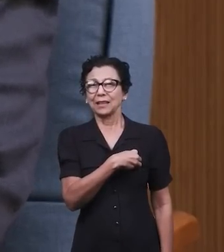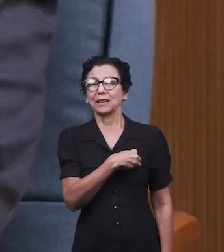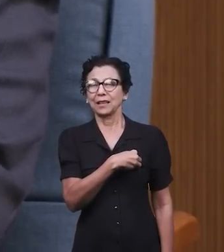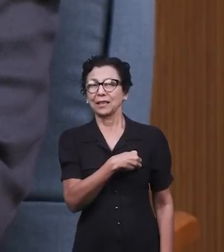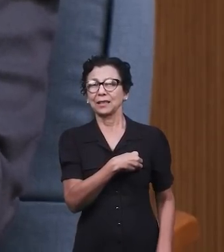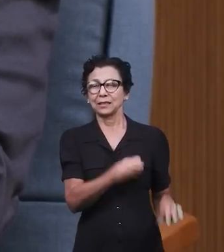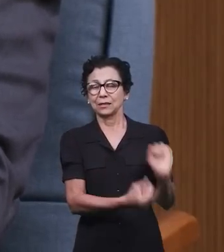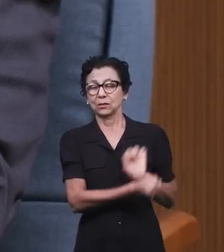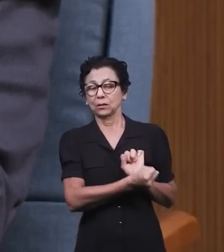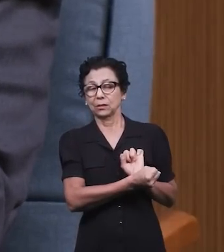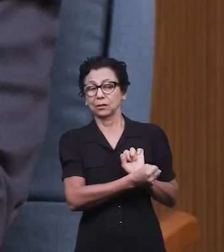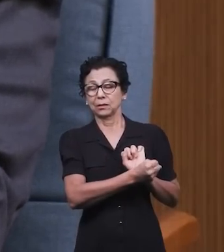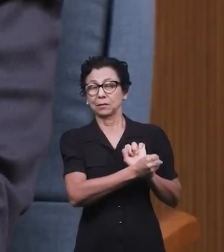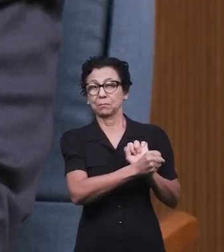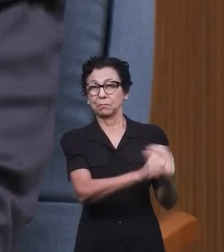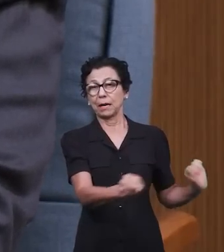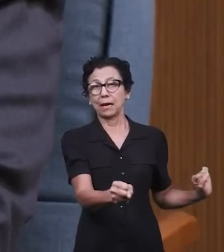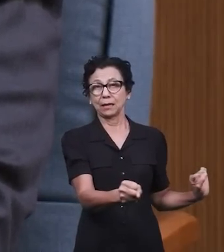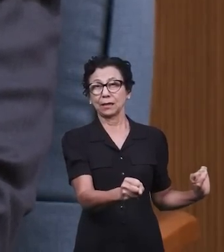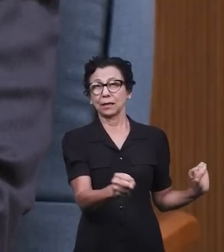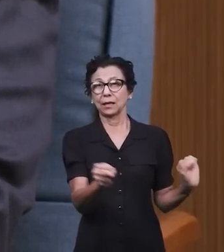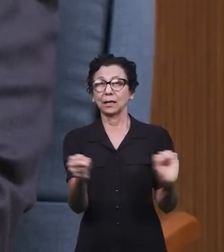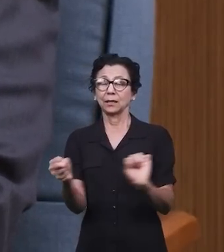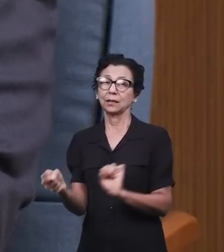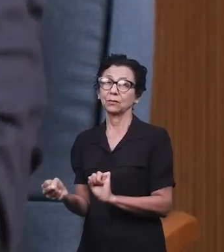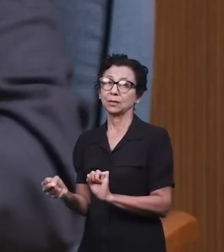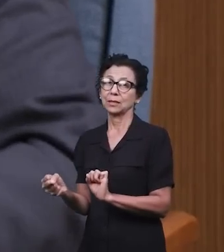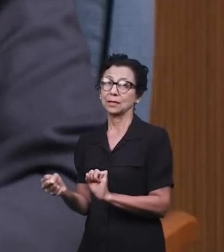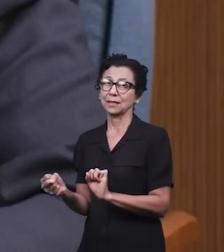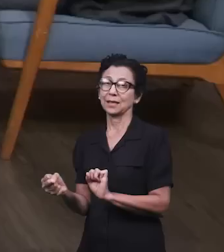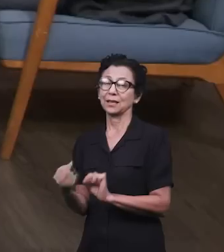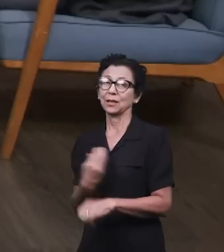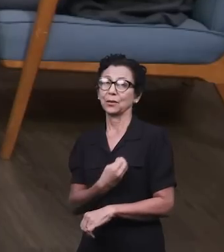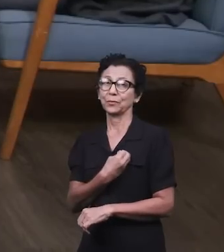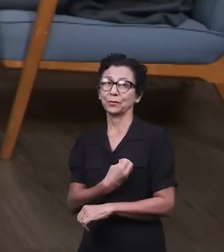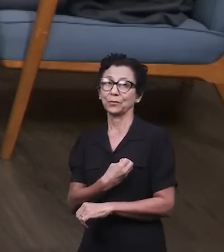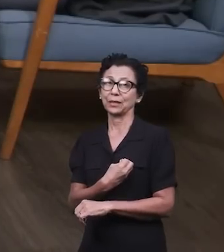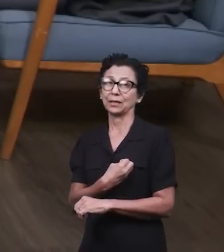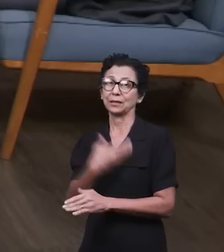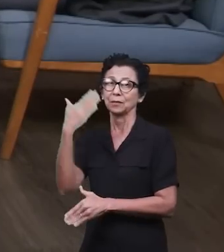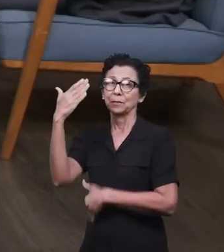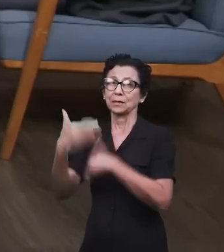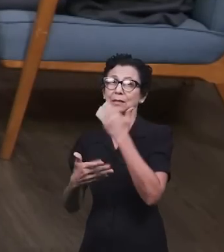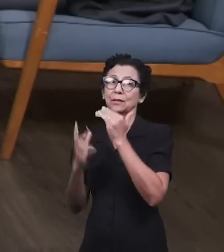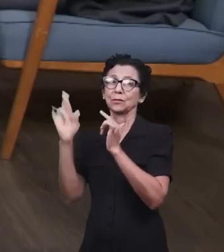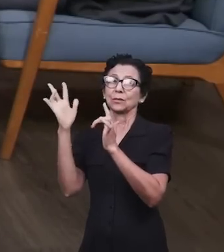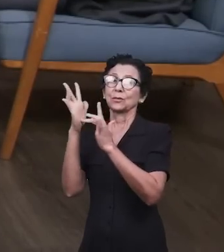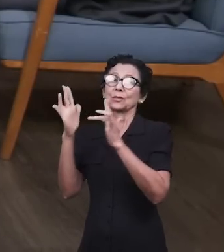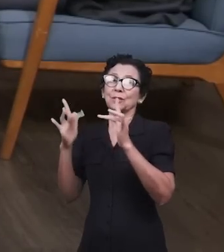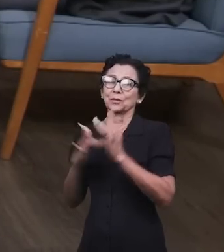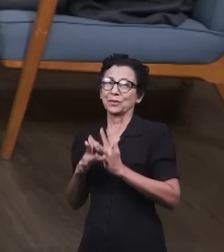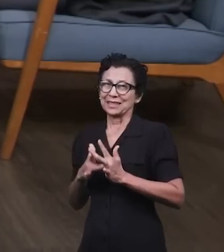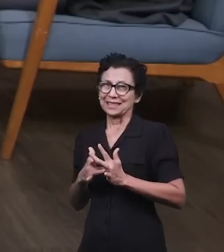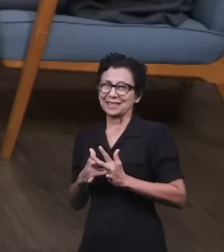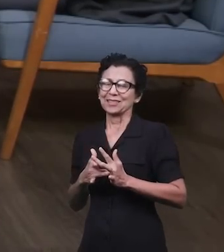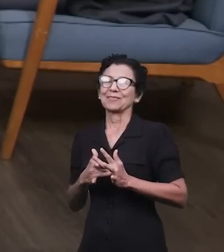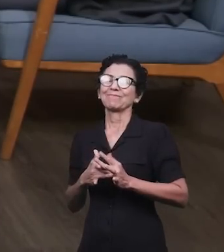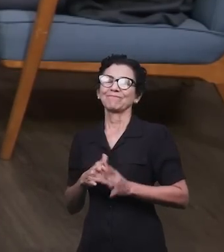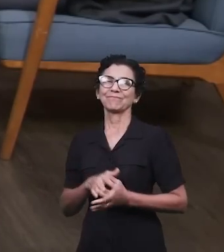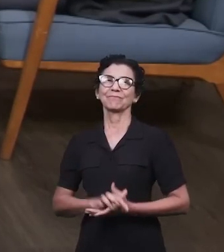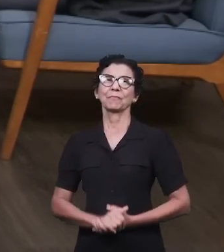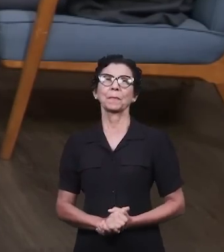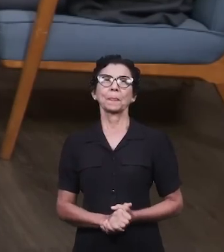homem das trevas e trazê-lo para a luz. E essa palavra, né, Sérgio, como você falou aí, do Espírito, né?